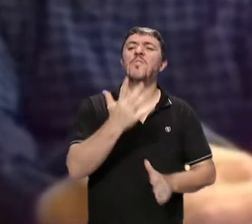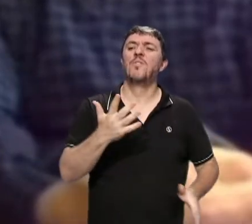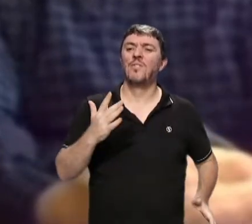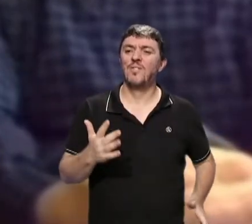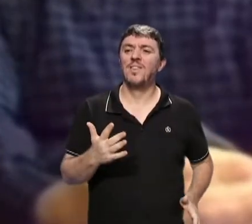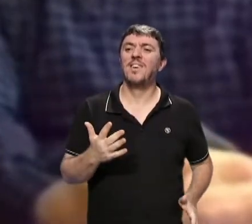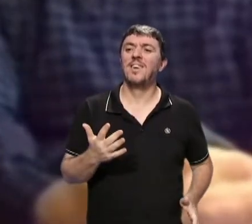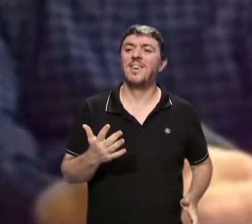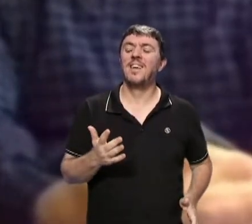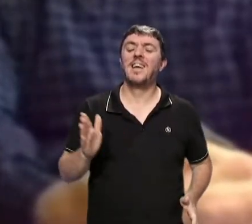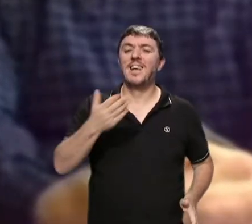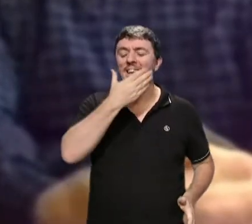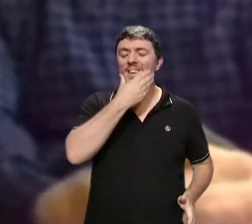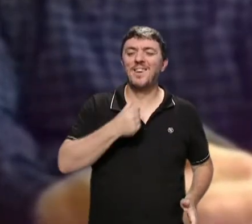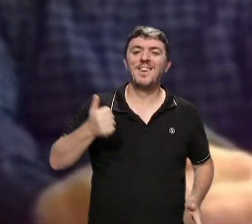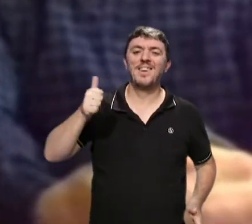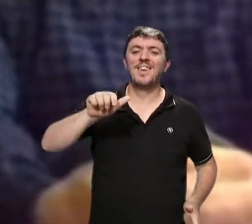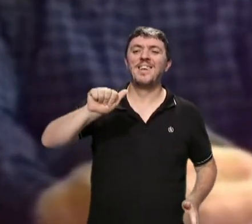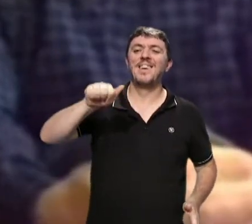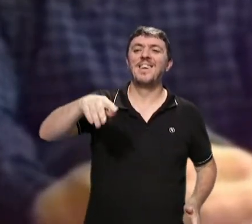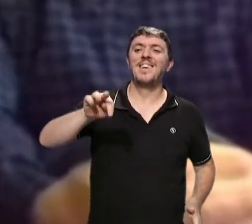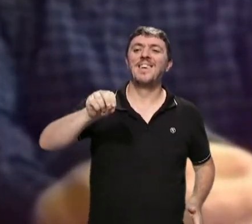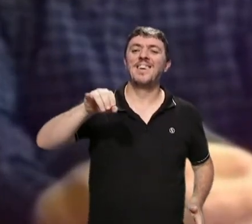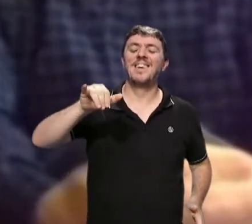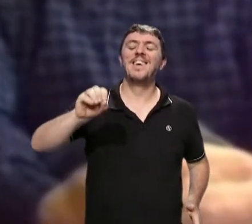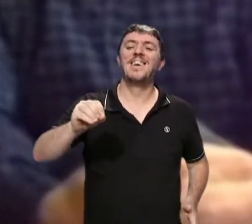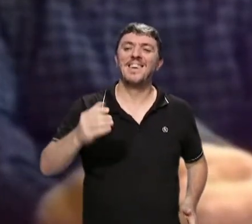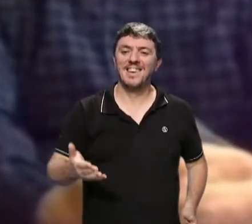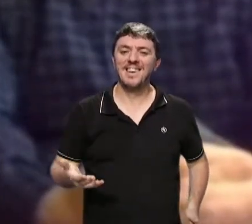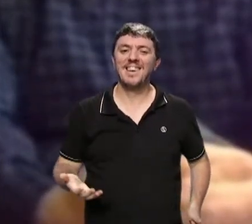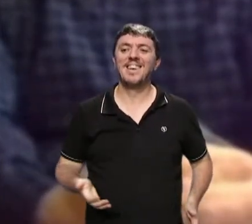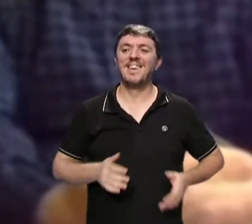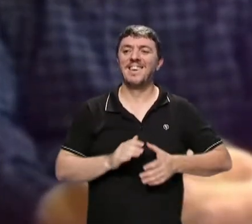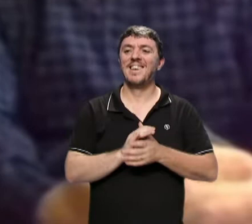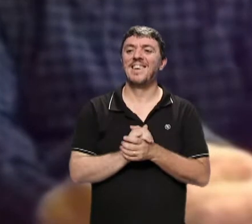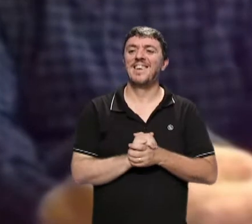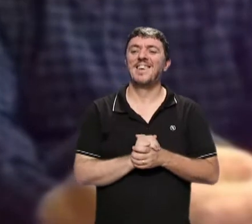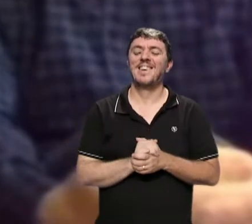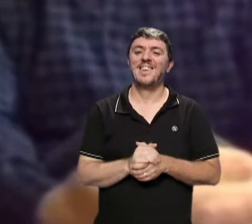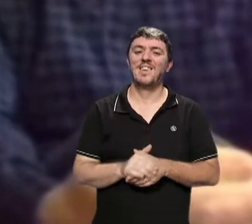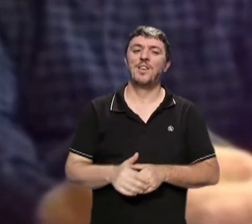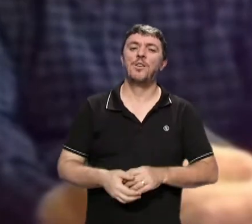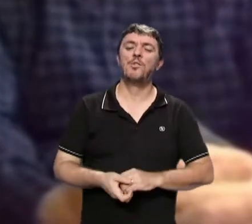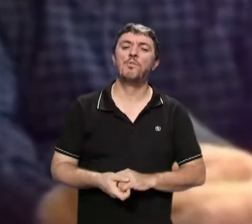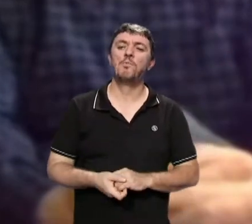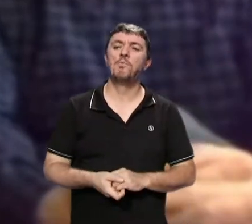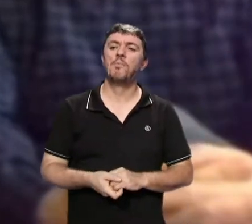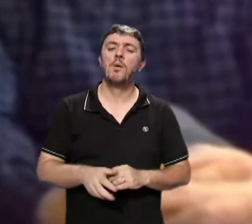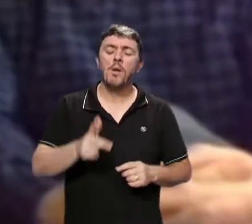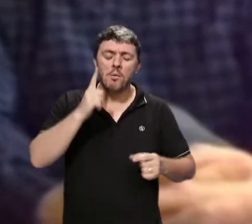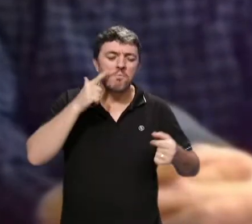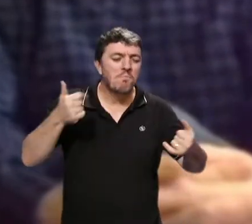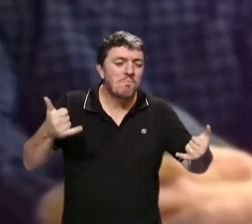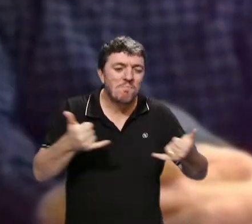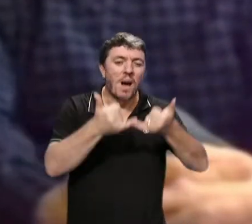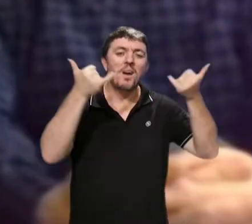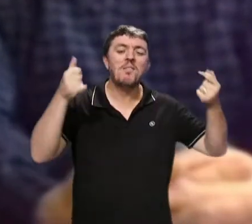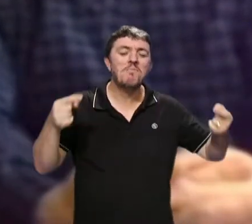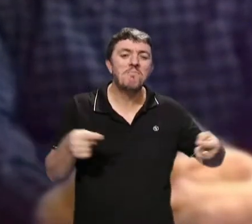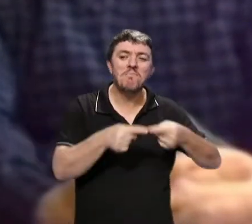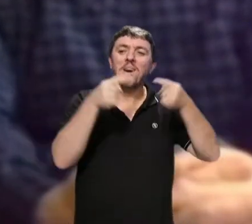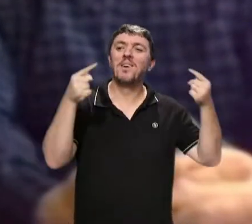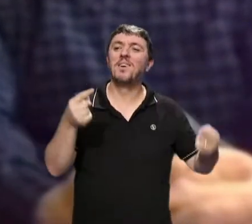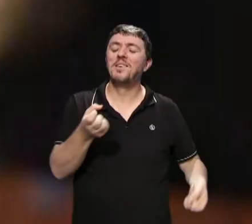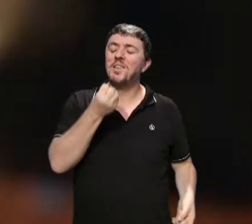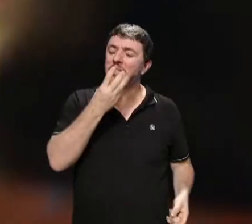casal com o Antônio e ele já foi meu pai no Porta. É. Mas rolou uma química assim que a gente ficou